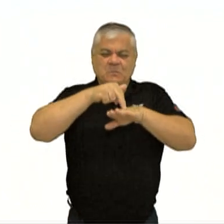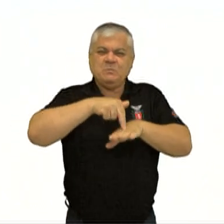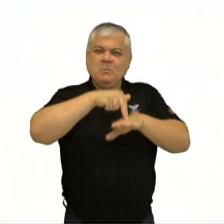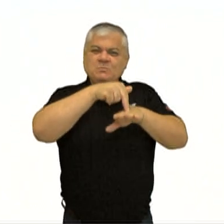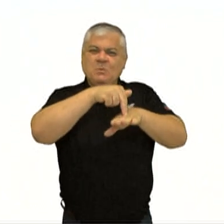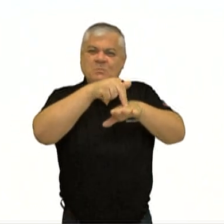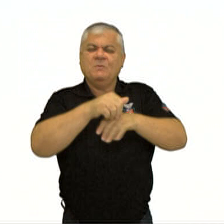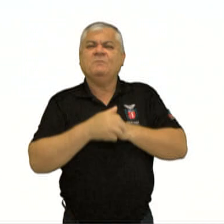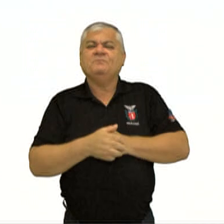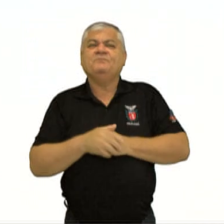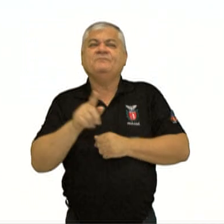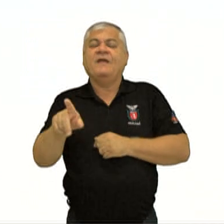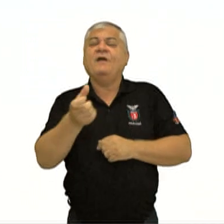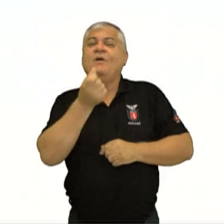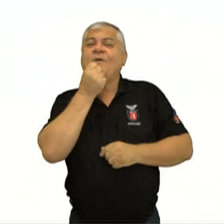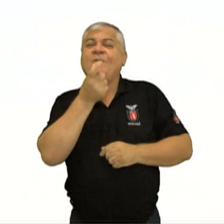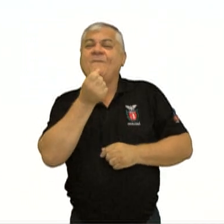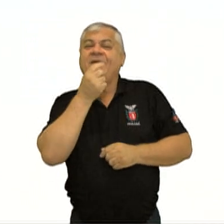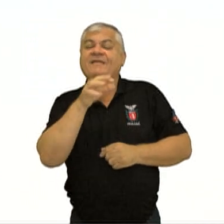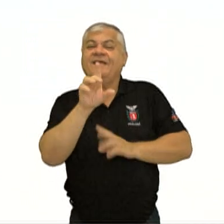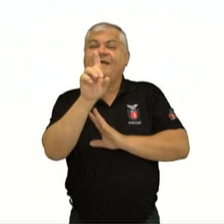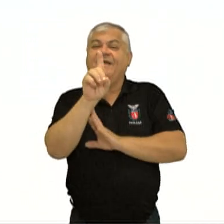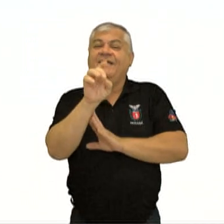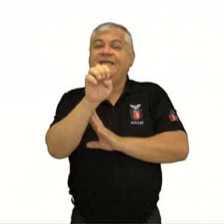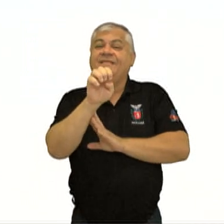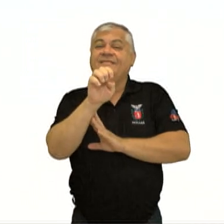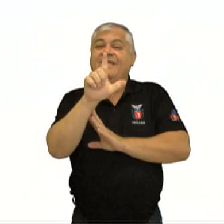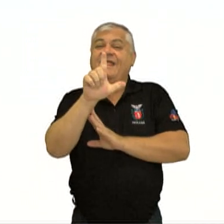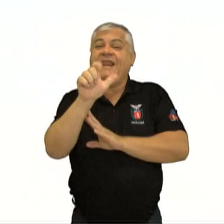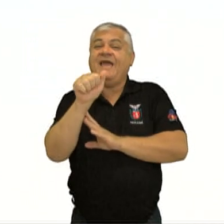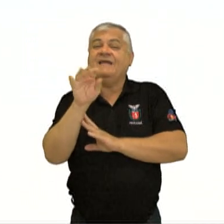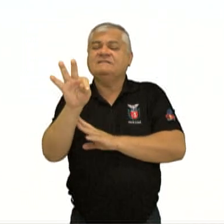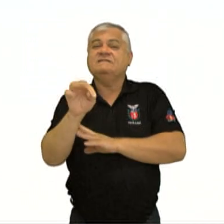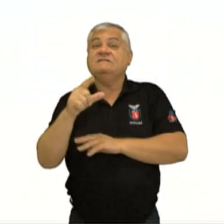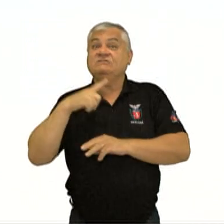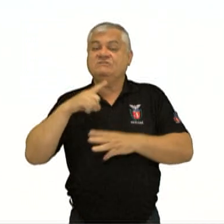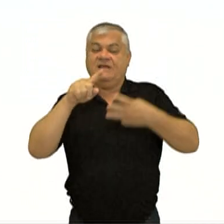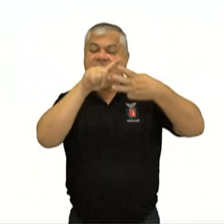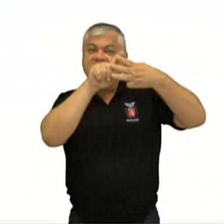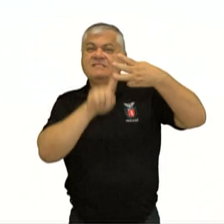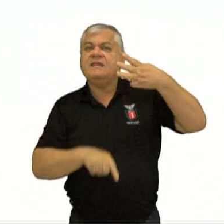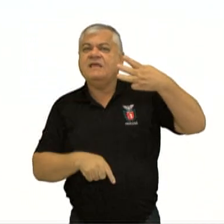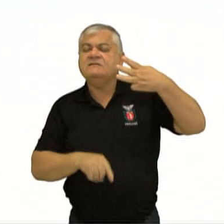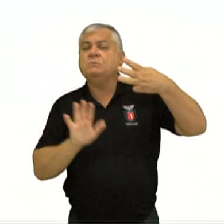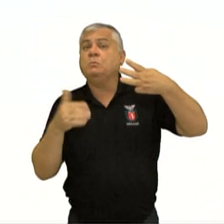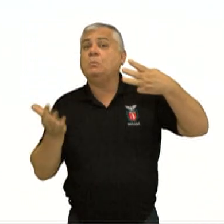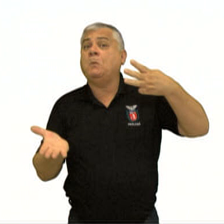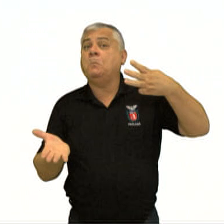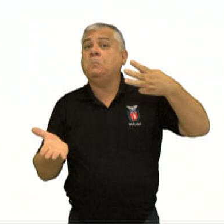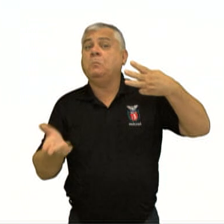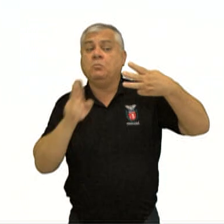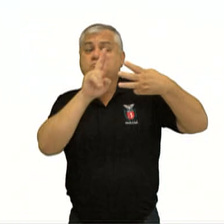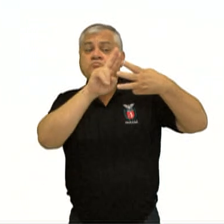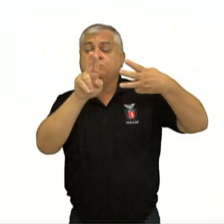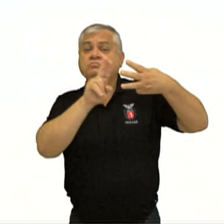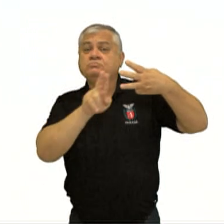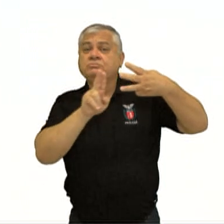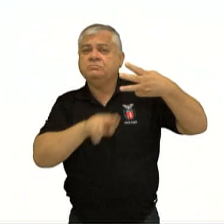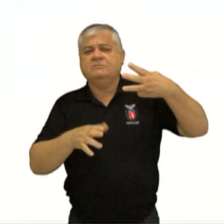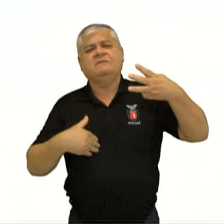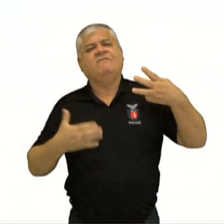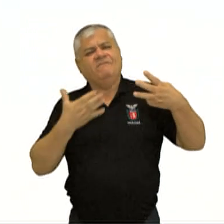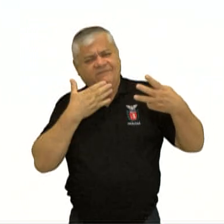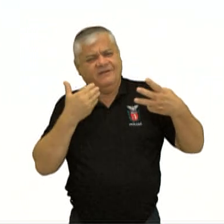comédia dell'arte tinha seus personagens divididos em três categorias. Quais são elas? Essa está